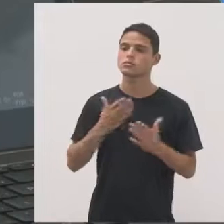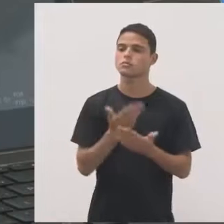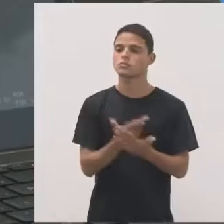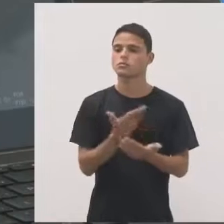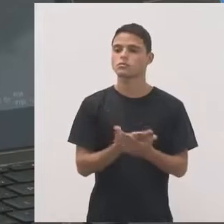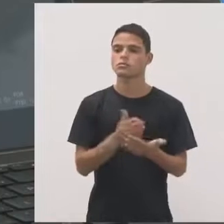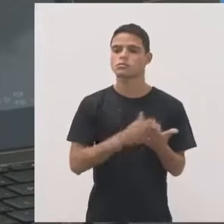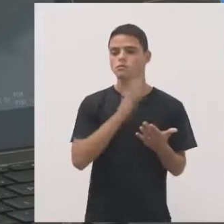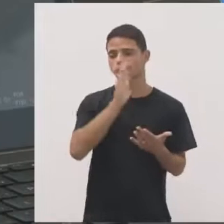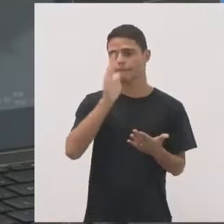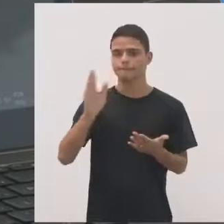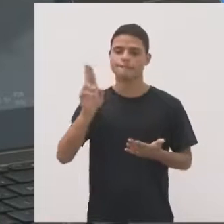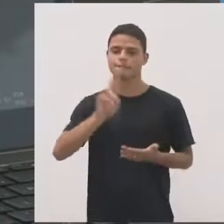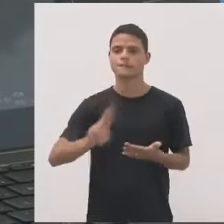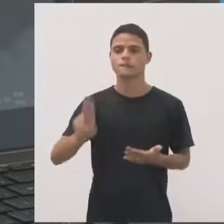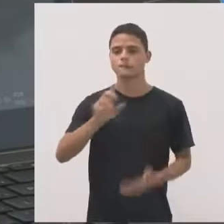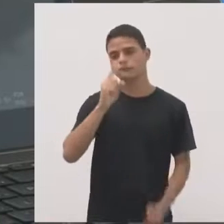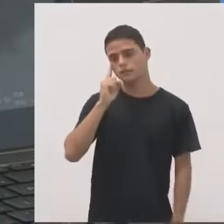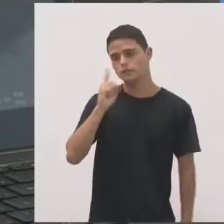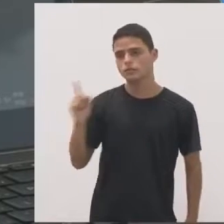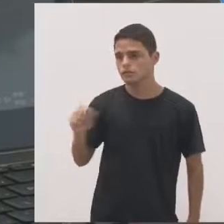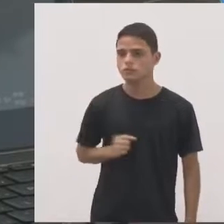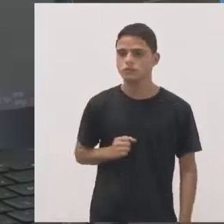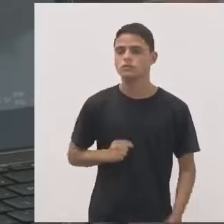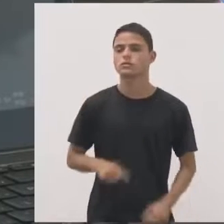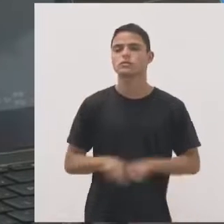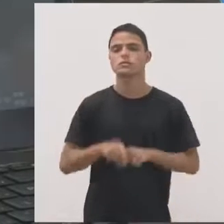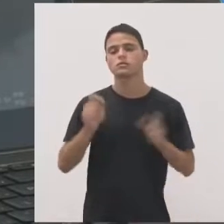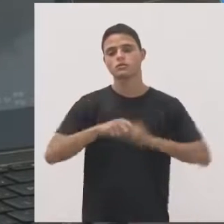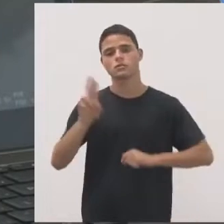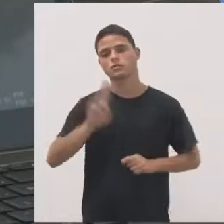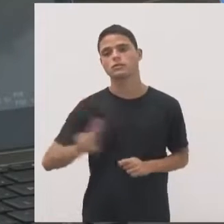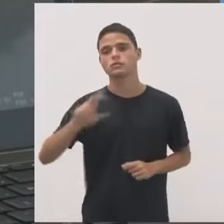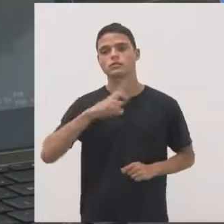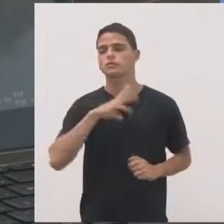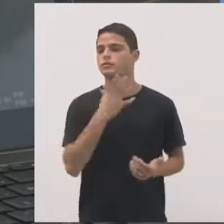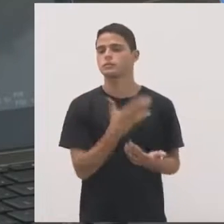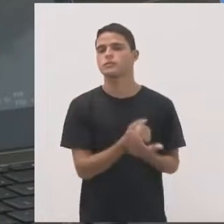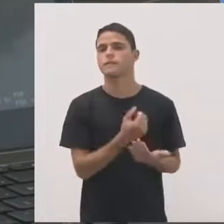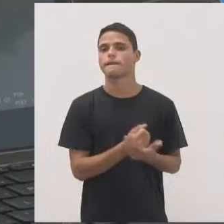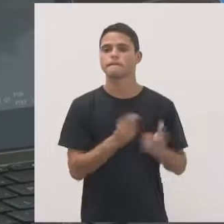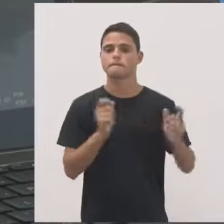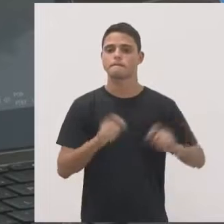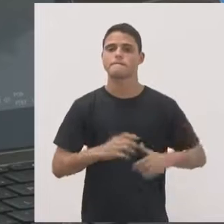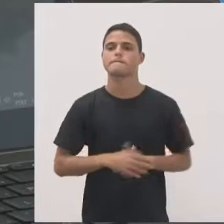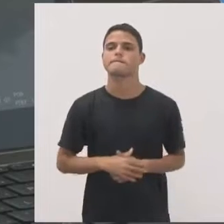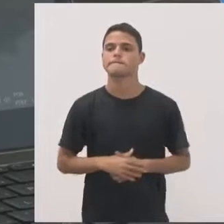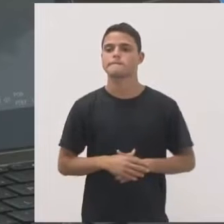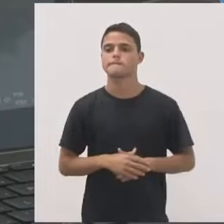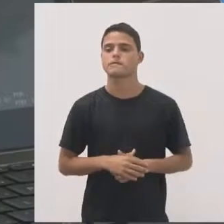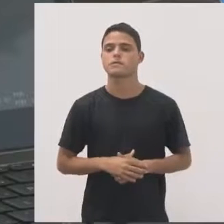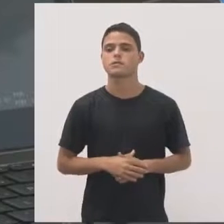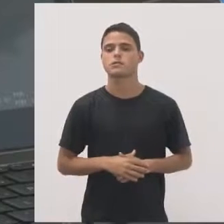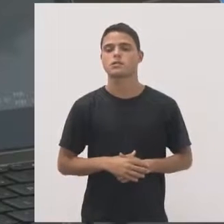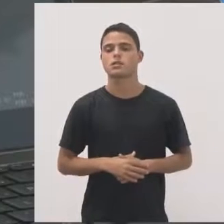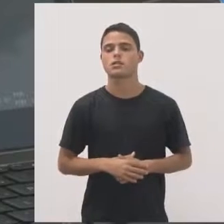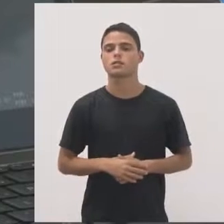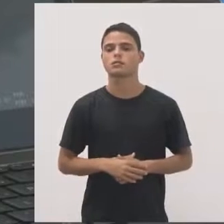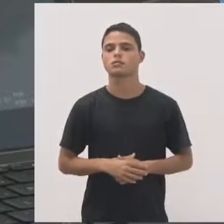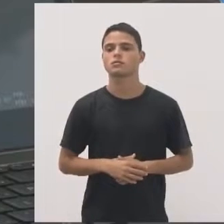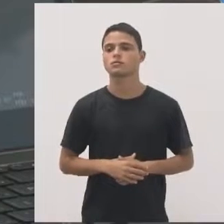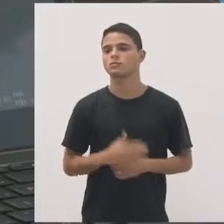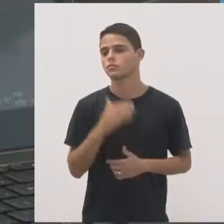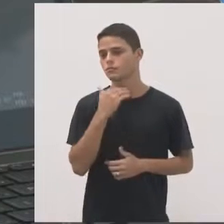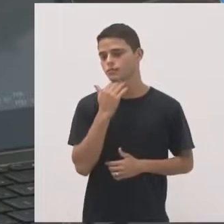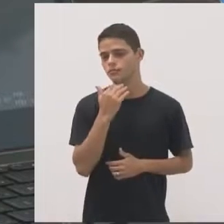usa esse Internet Explorer, por exemplo. Então, ele é utilizado e ele já vem instalado. Agora, os outros vocês têm que fazer a instalação deles, não tem